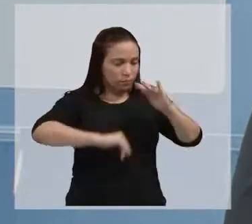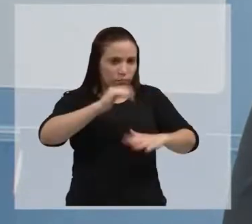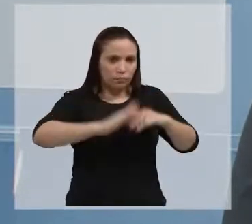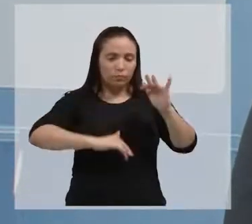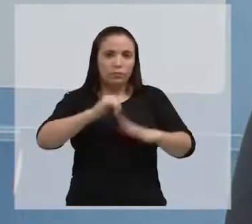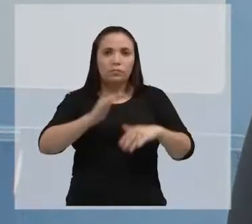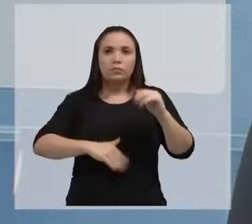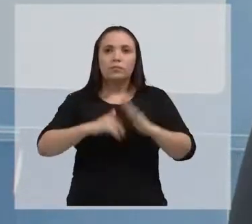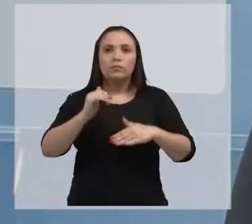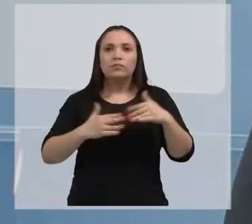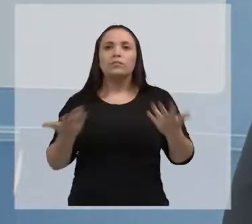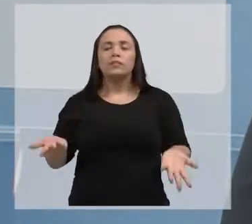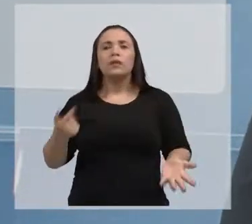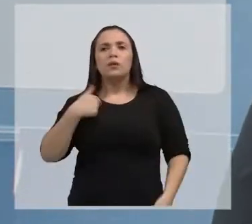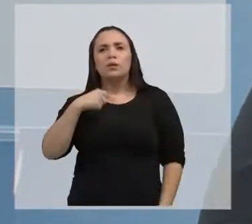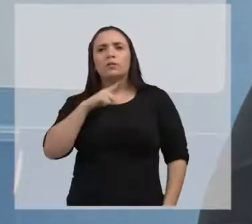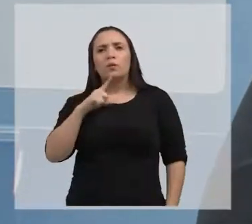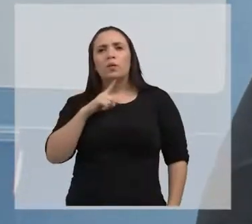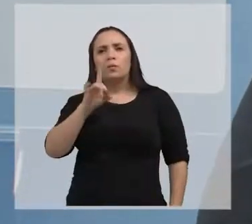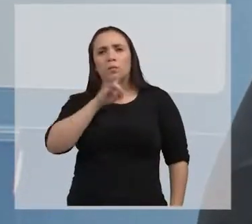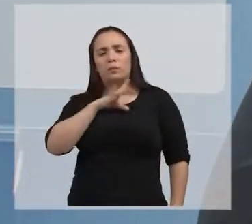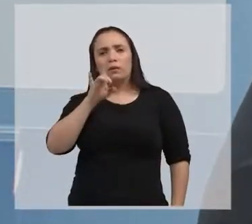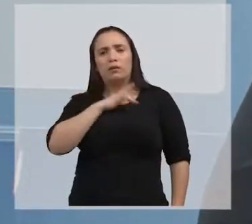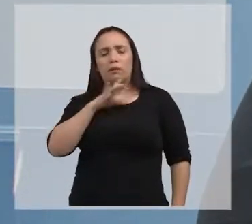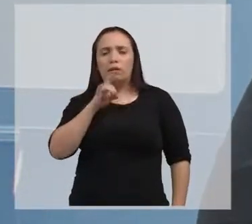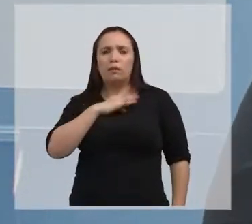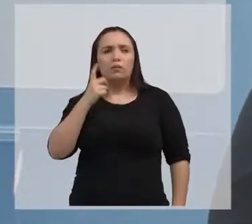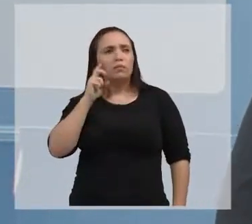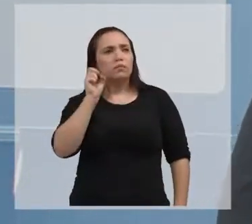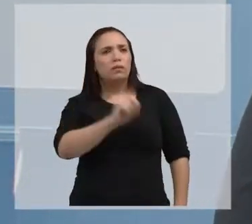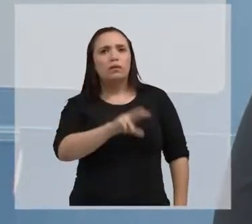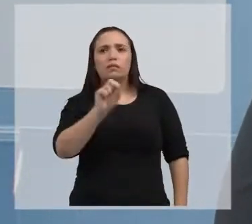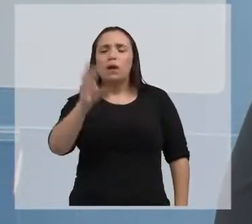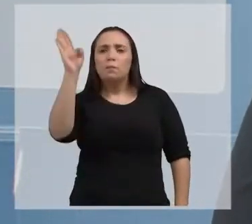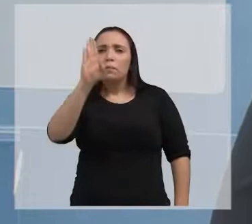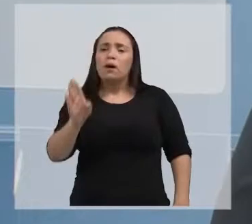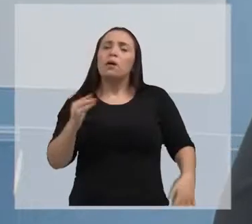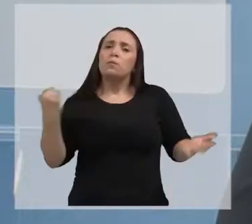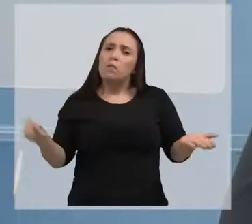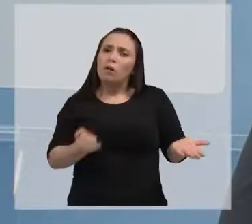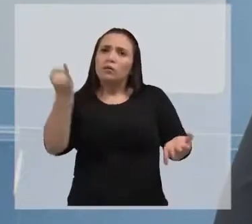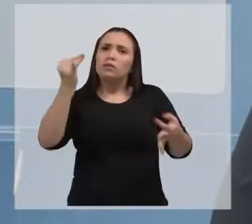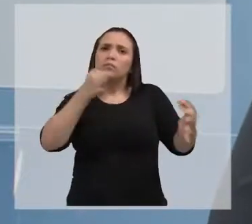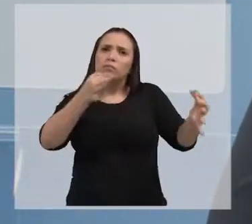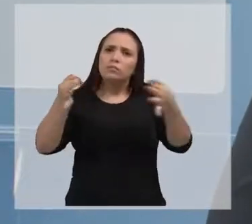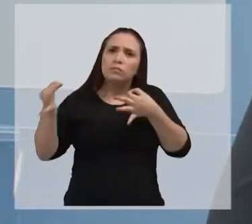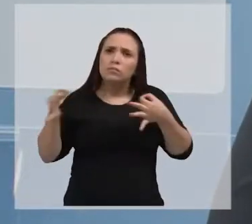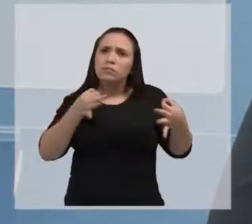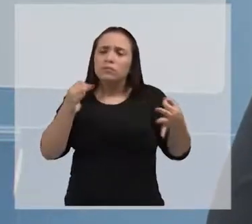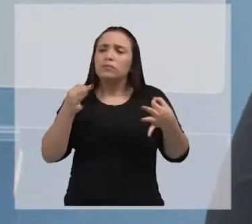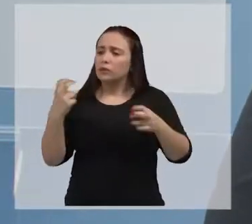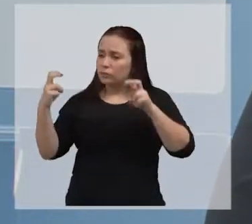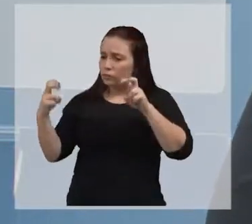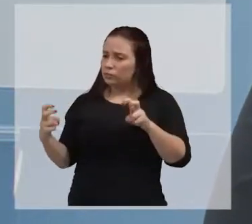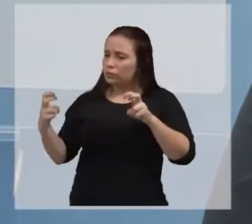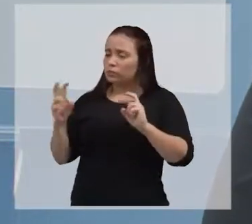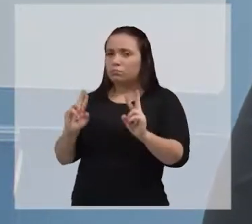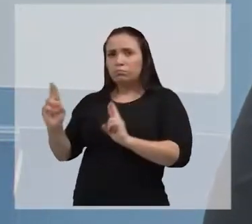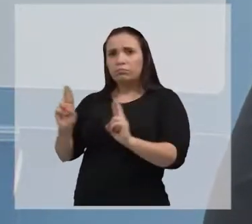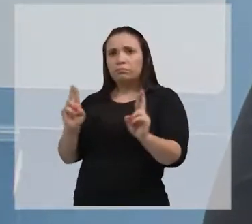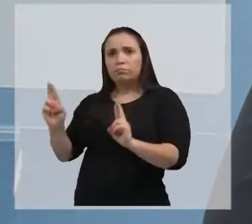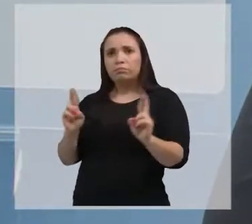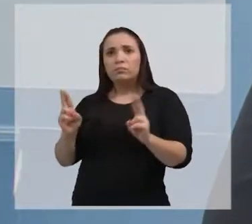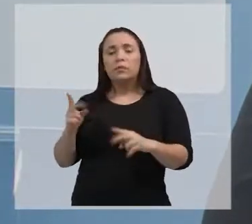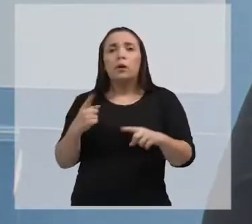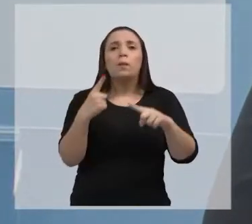estou dizendo o que eu tenho medo que eu vivencio no meu país. E é importante discutir isso aqui. Eu não tinha discutido isso aqui com o Luiz, mas é importante